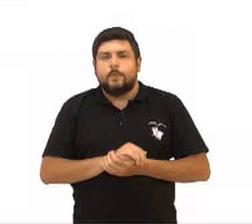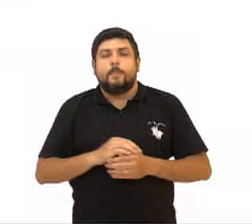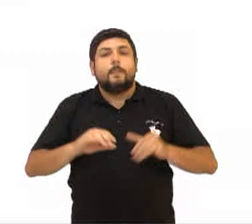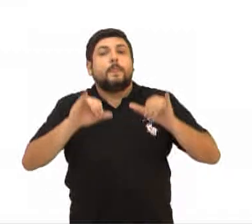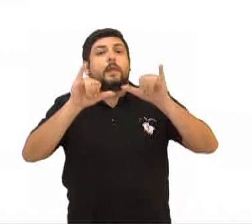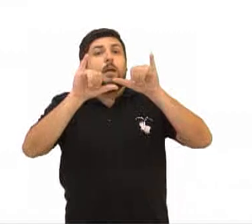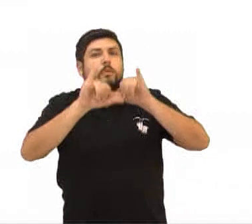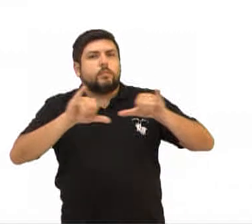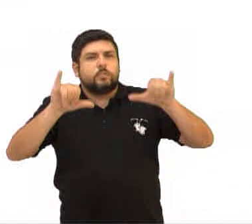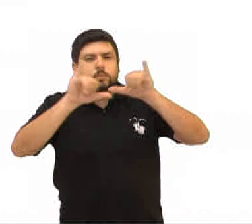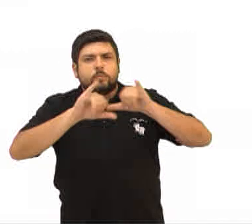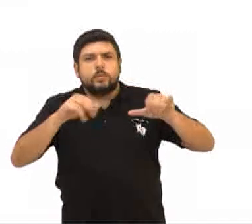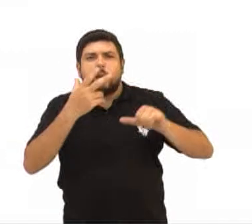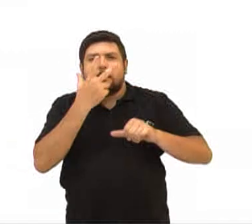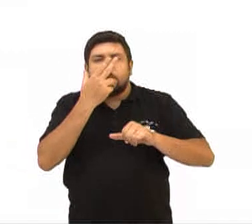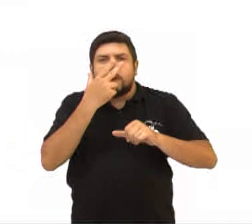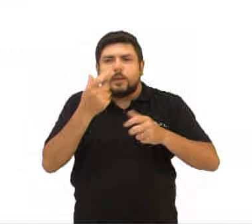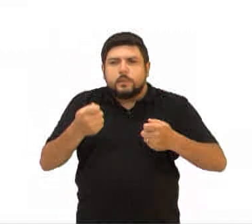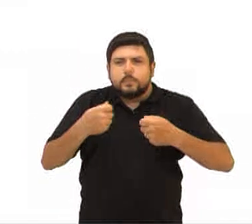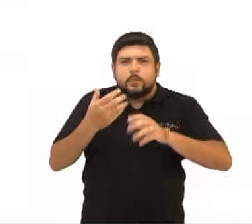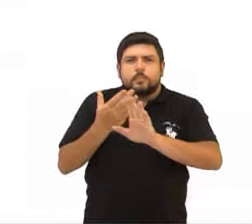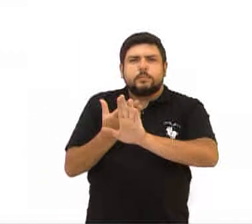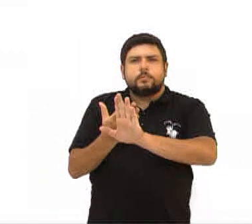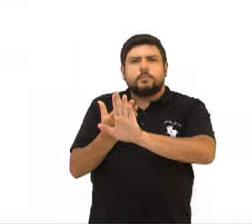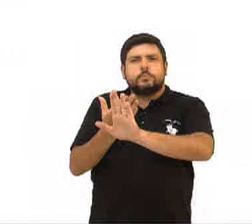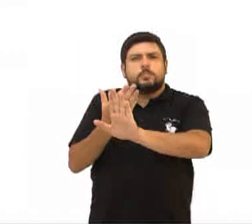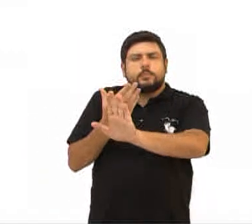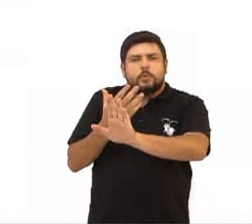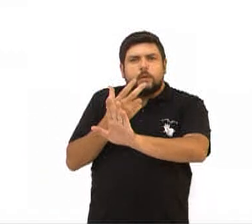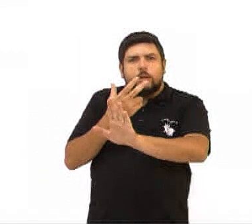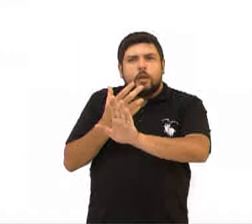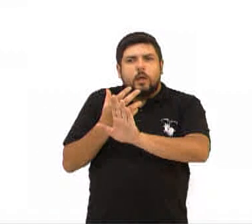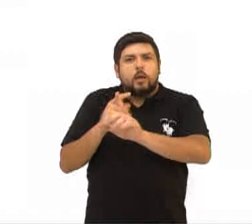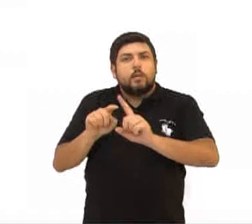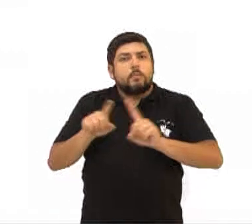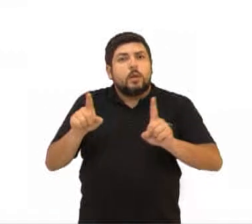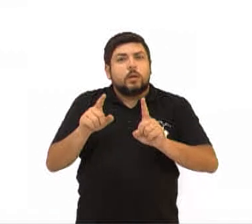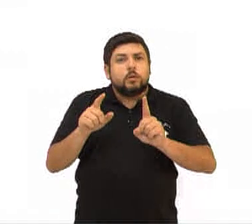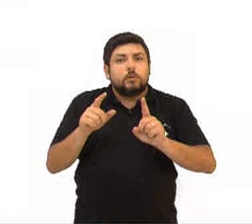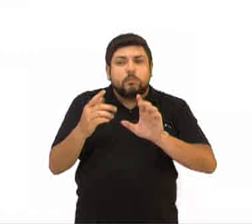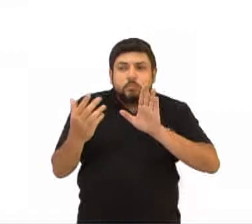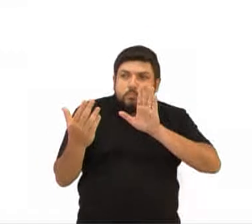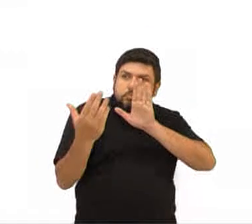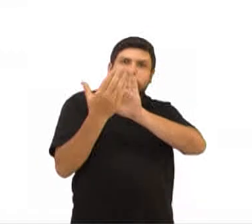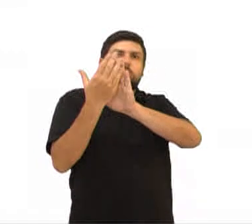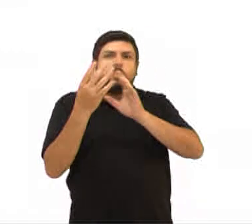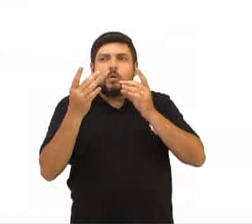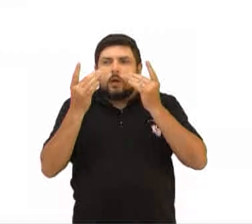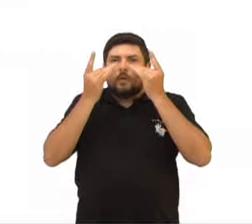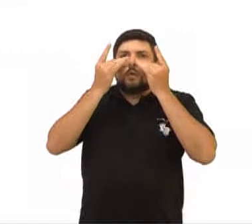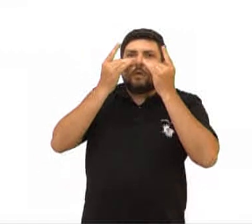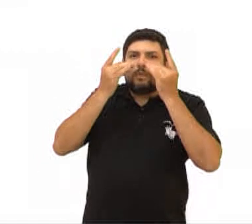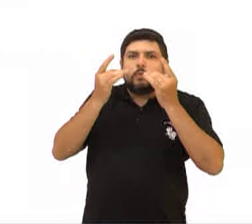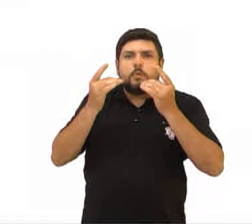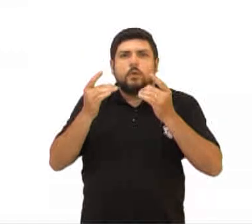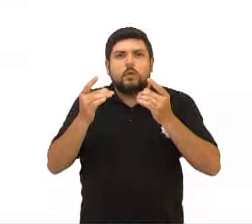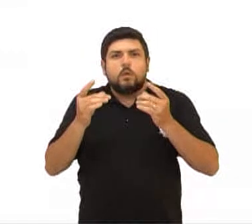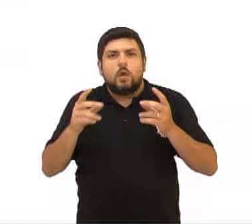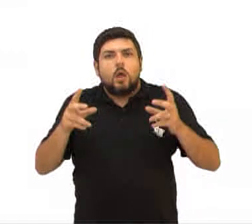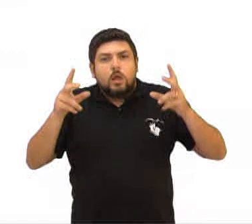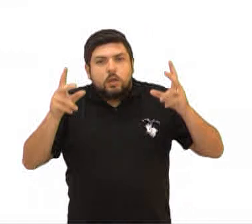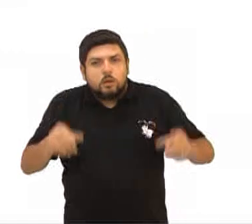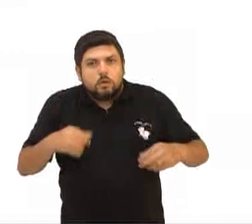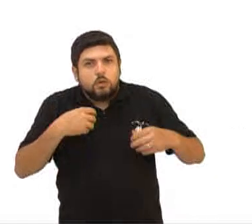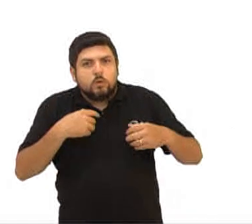da contemplação e aproxima tanto as coisas, coloca-as tão debaixo do nariz, quanto o automóvel que sai da tela do cinema